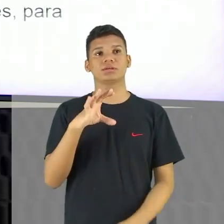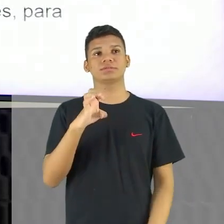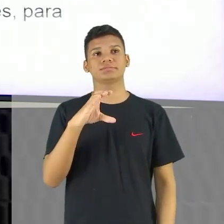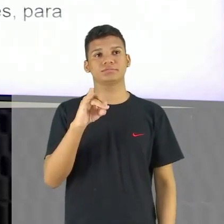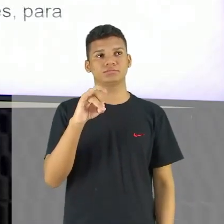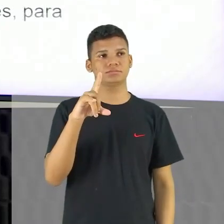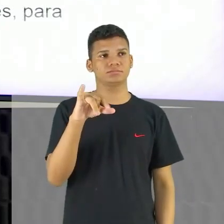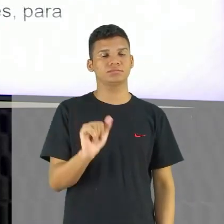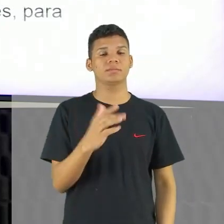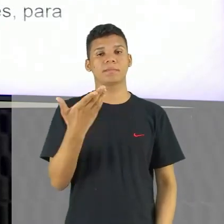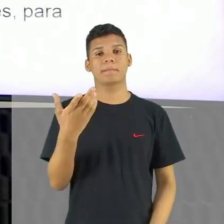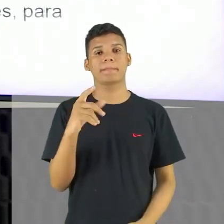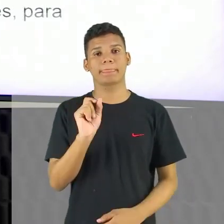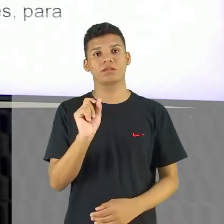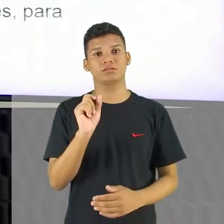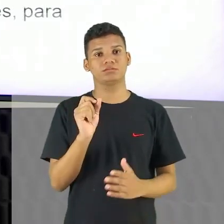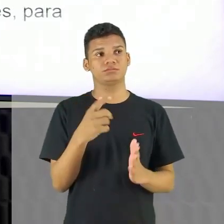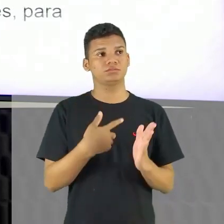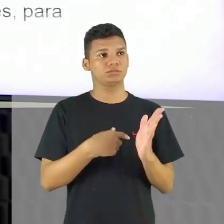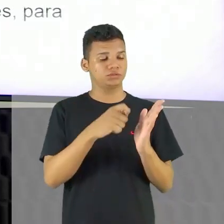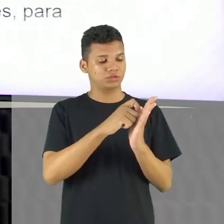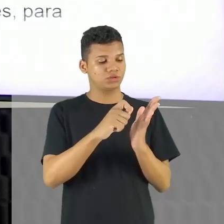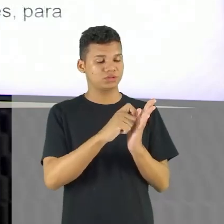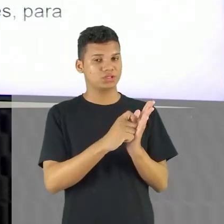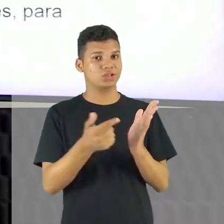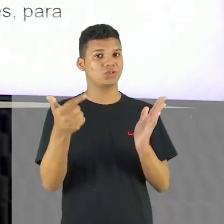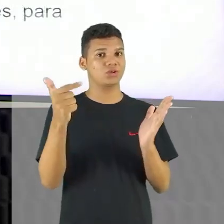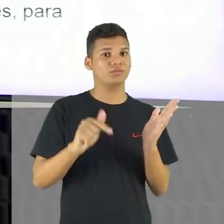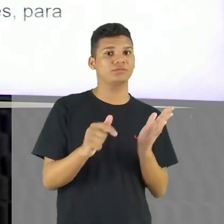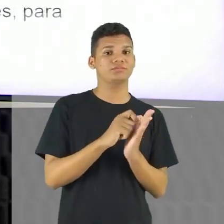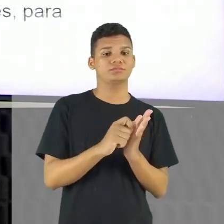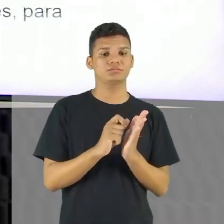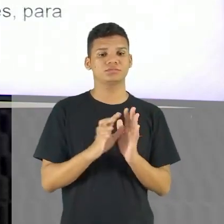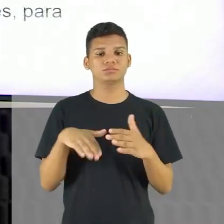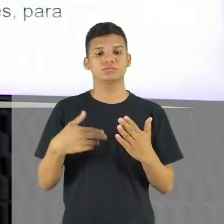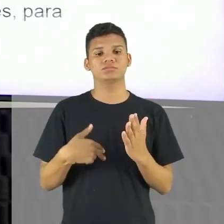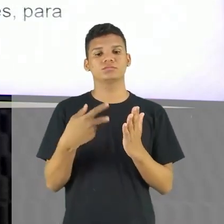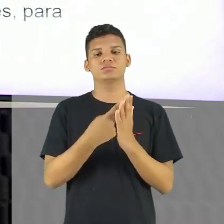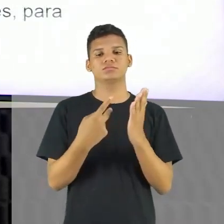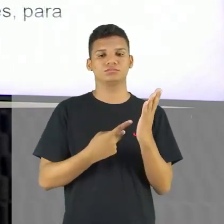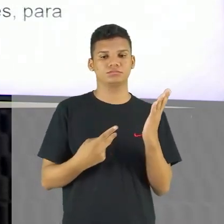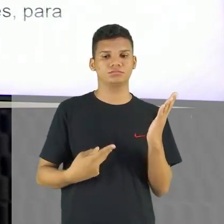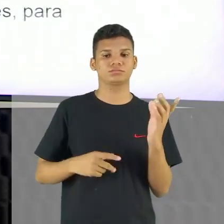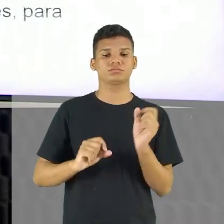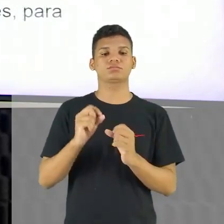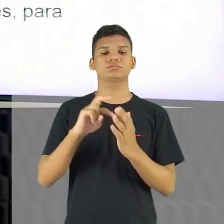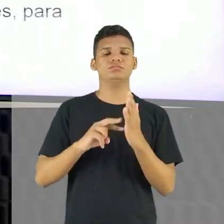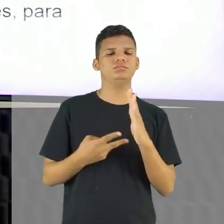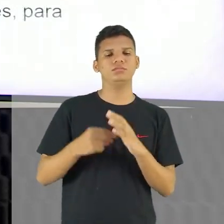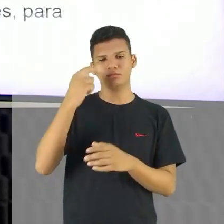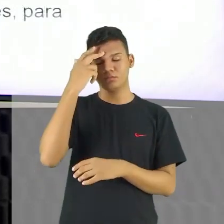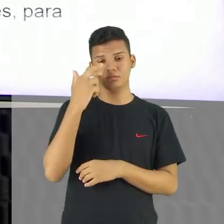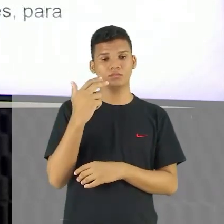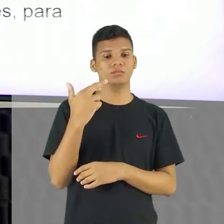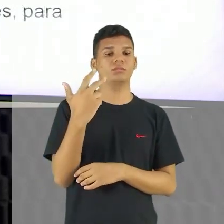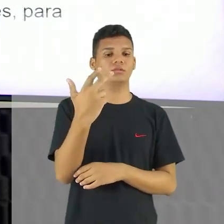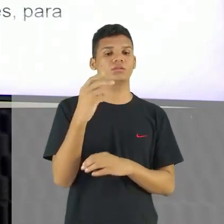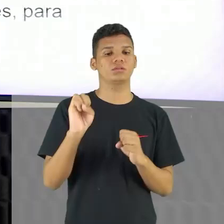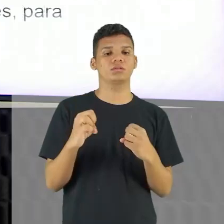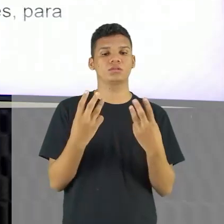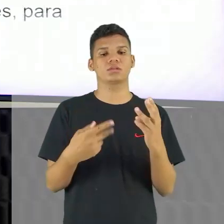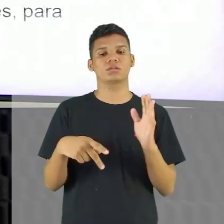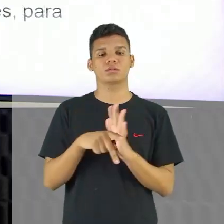Meirelles. Reescreve, ou seja, ela está escrevendo novamente, de forma poética, a história oficial de eventos